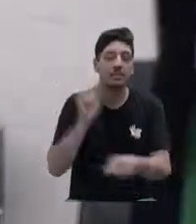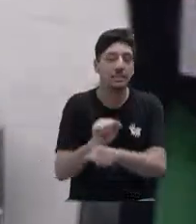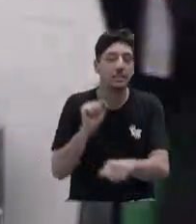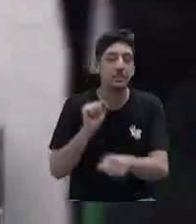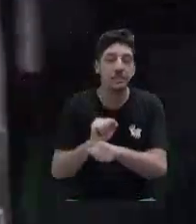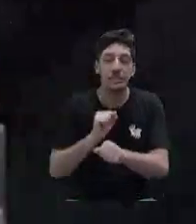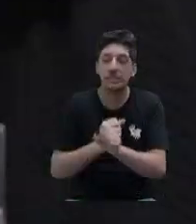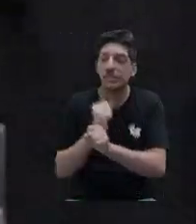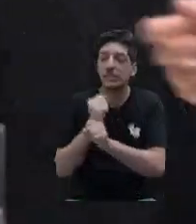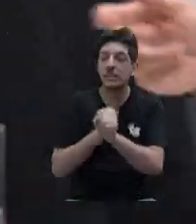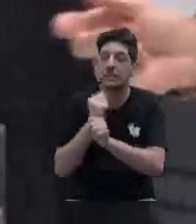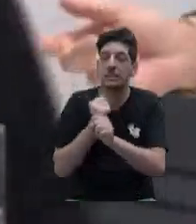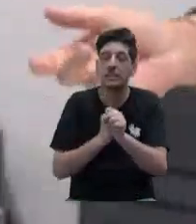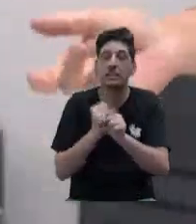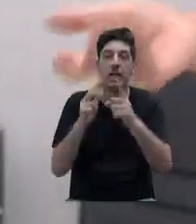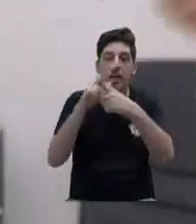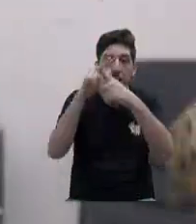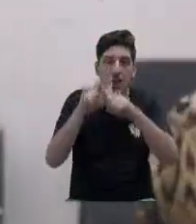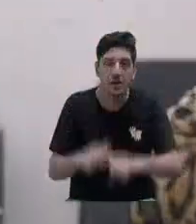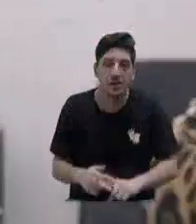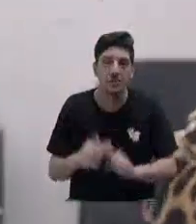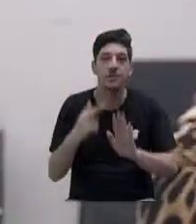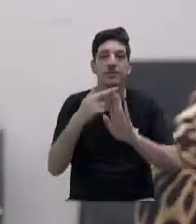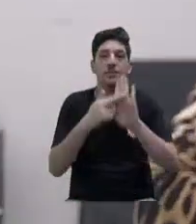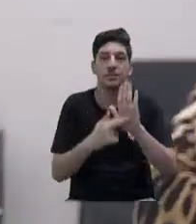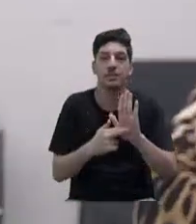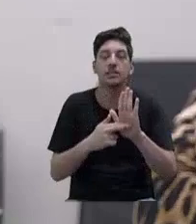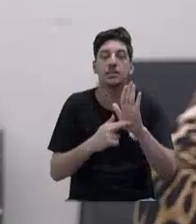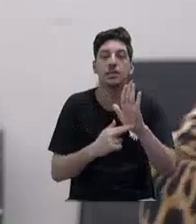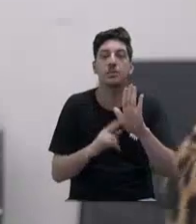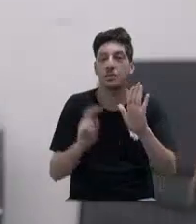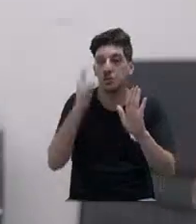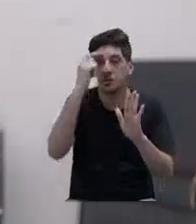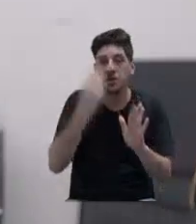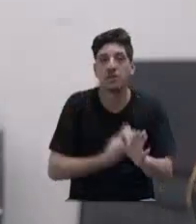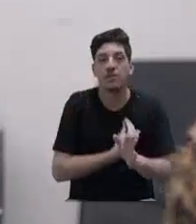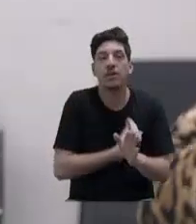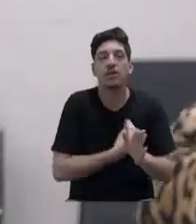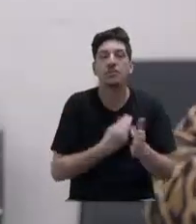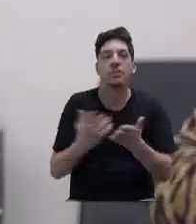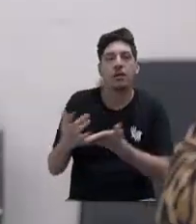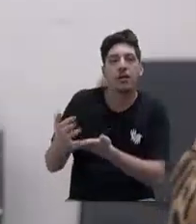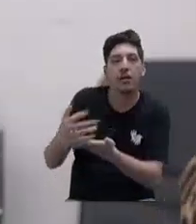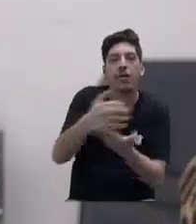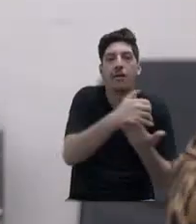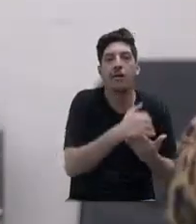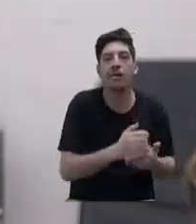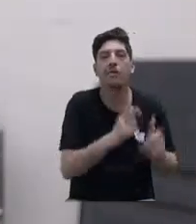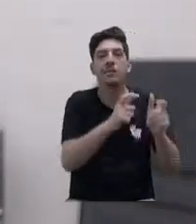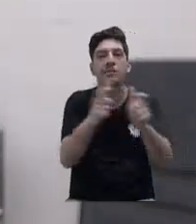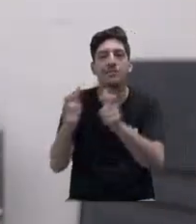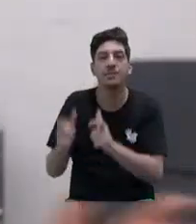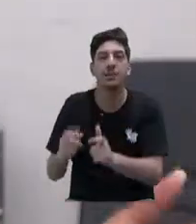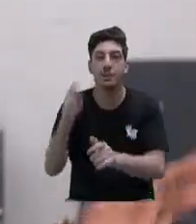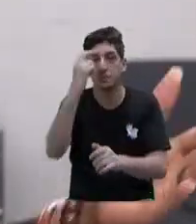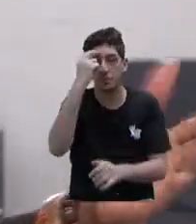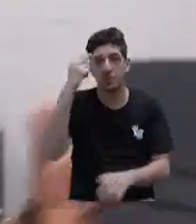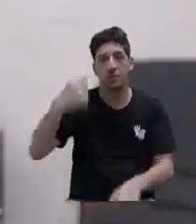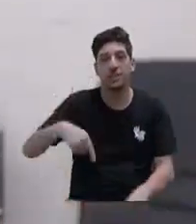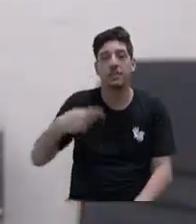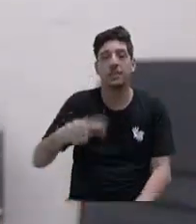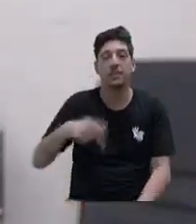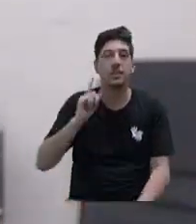regulamentação da cultura viva e mapear e fomentar os pontos de cultura no Estado. Mas só